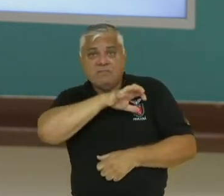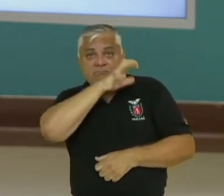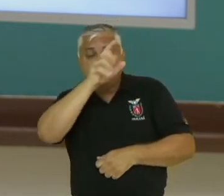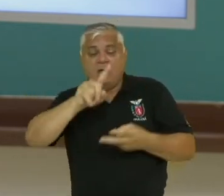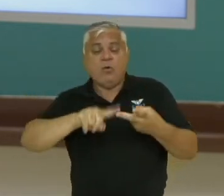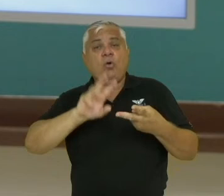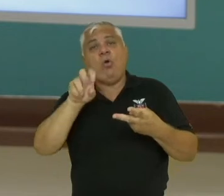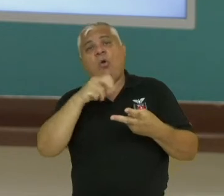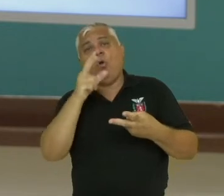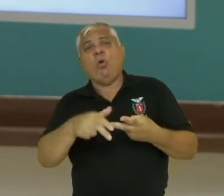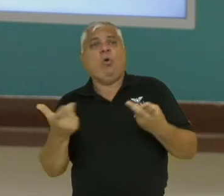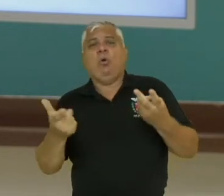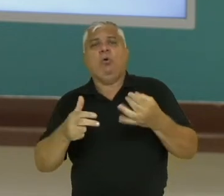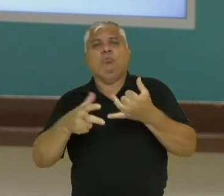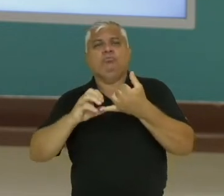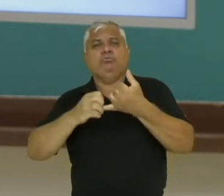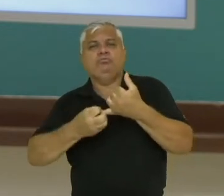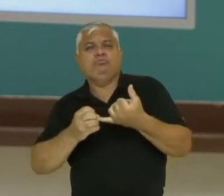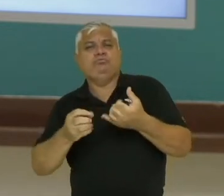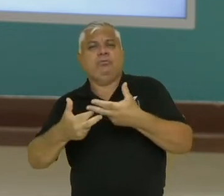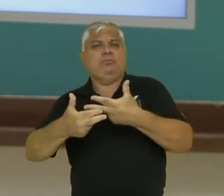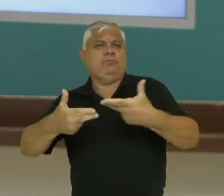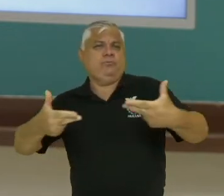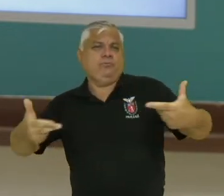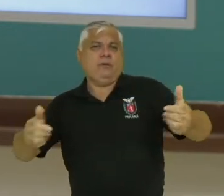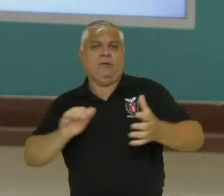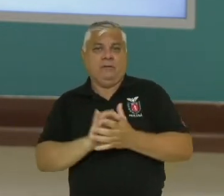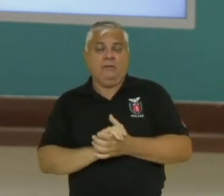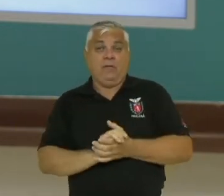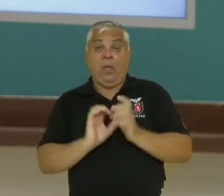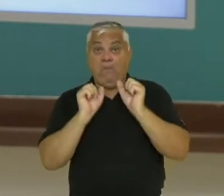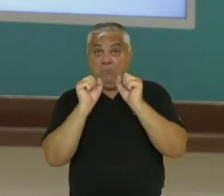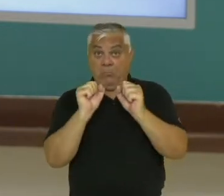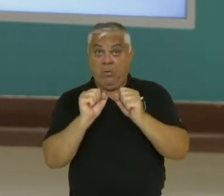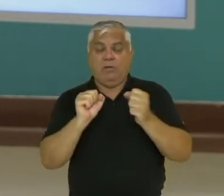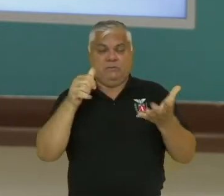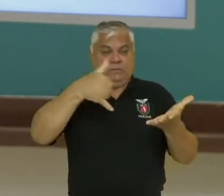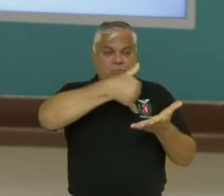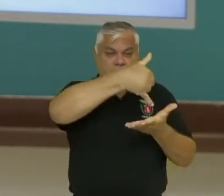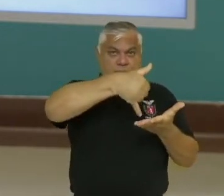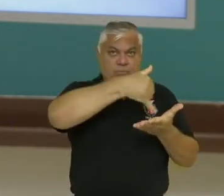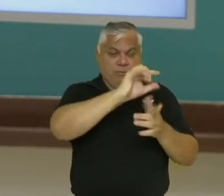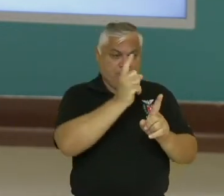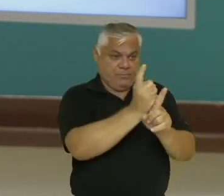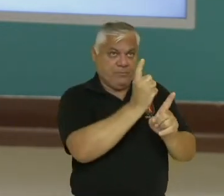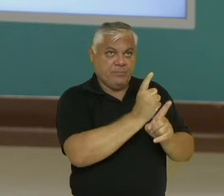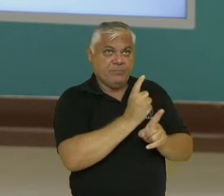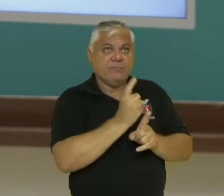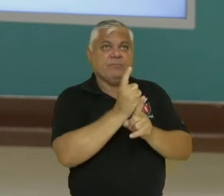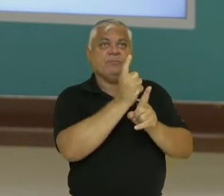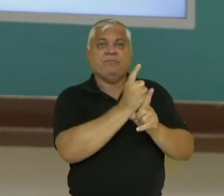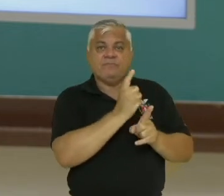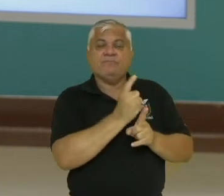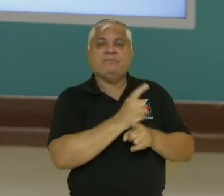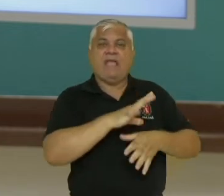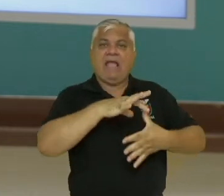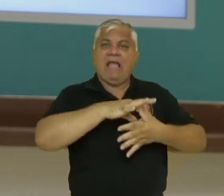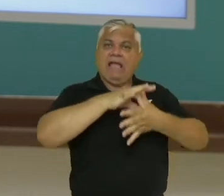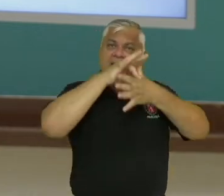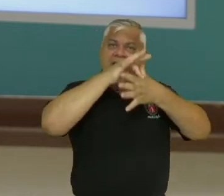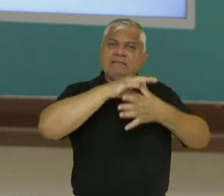origem vegetal. Claro, eu posso ter gorduras encontradas, então, nas carnes